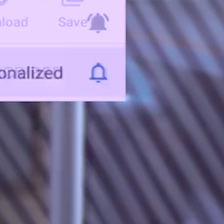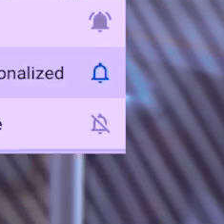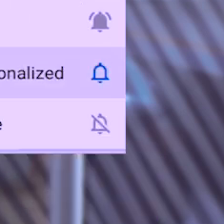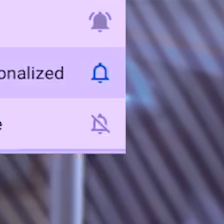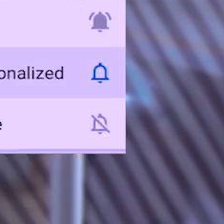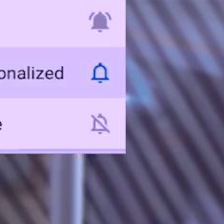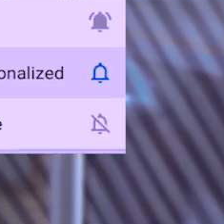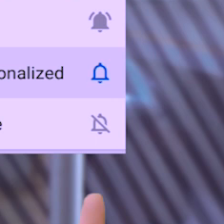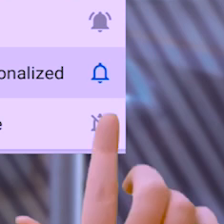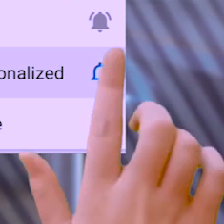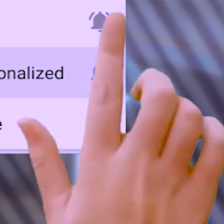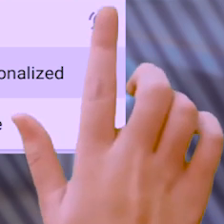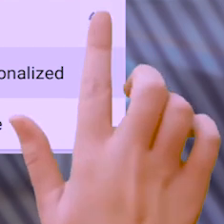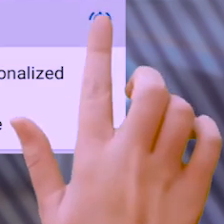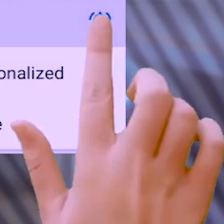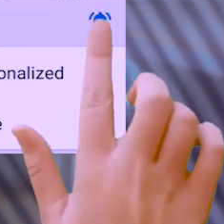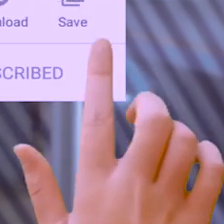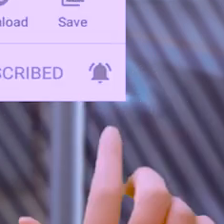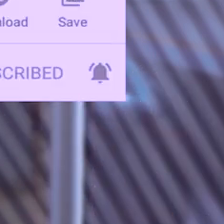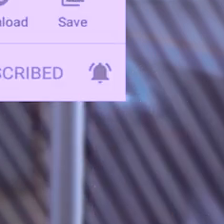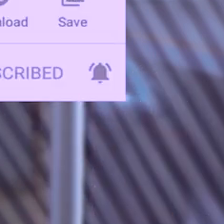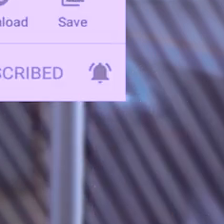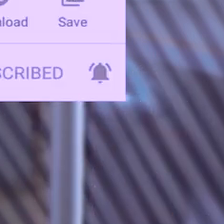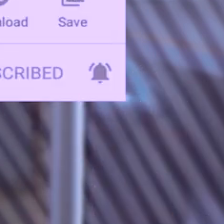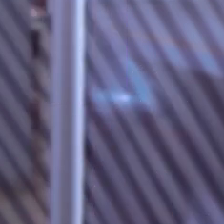no hanehan butang notifikasaun atunune labele lako informasaun fon husiami.